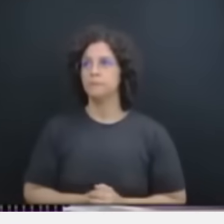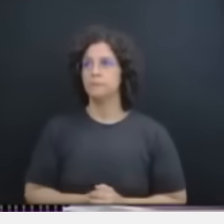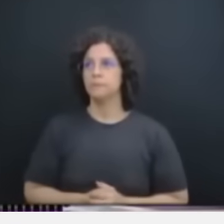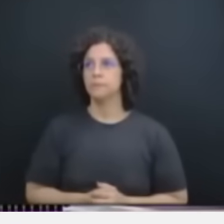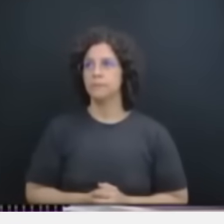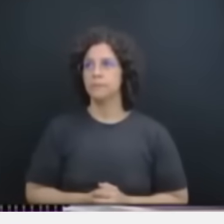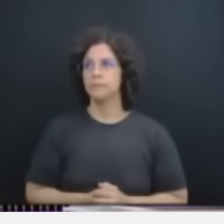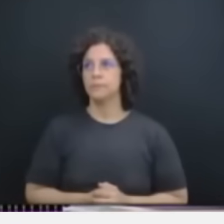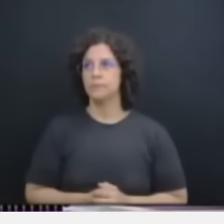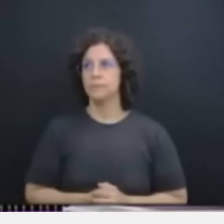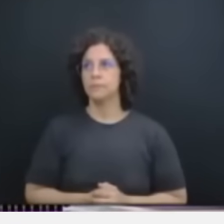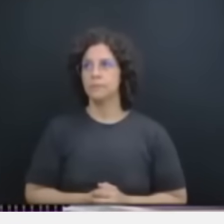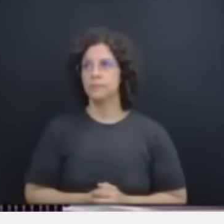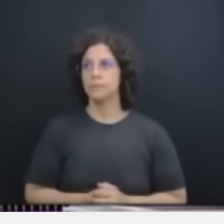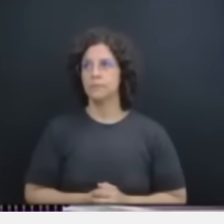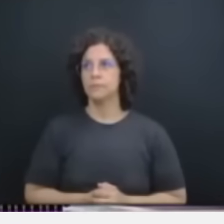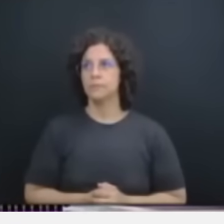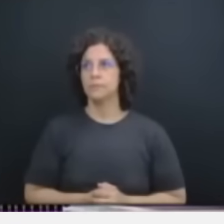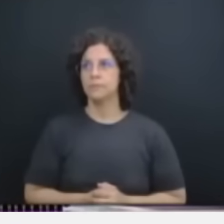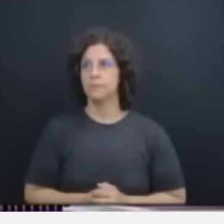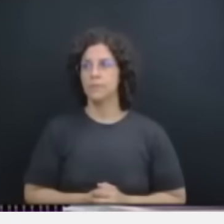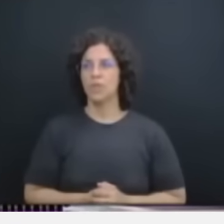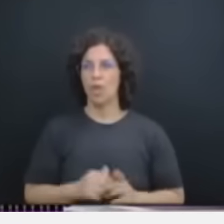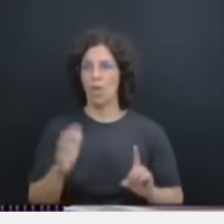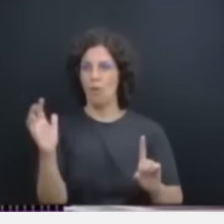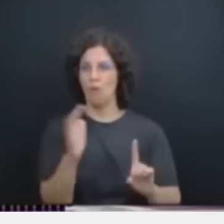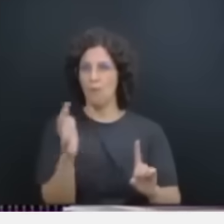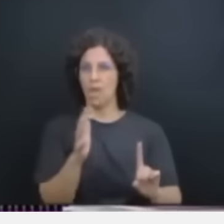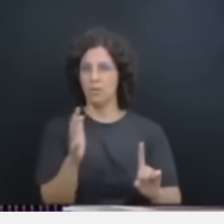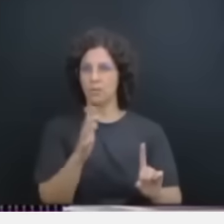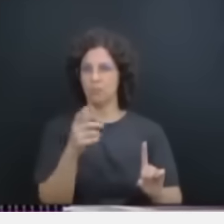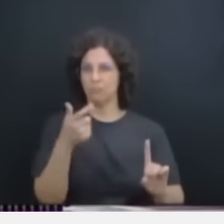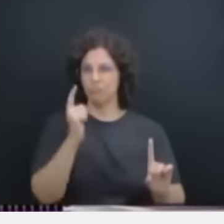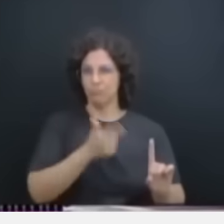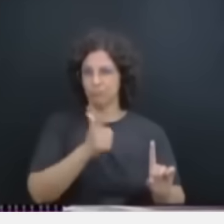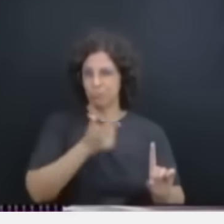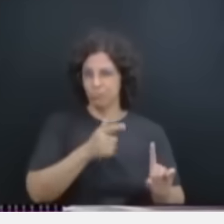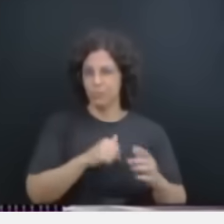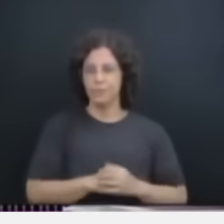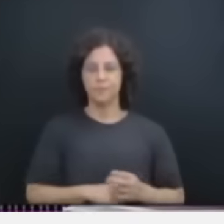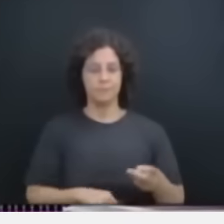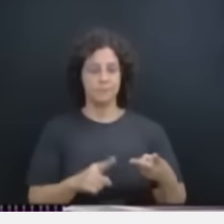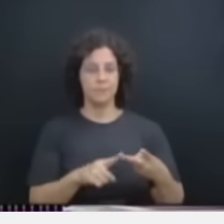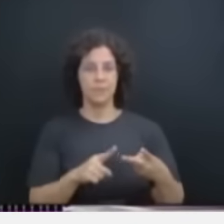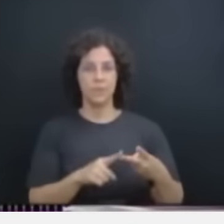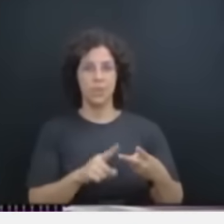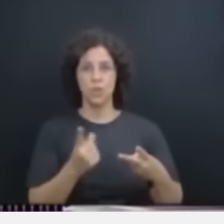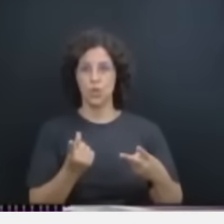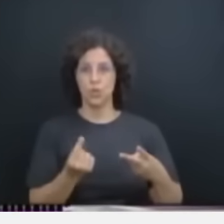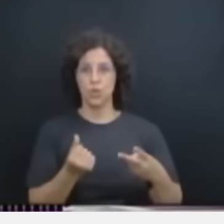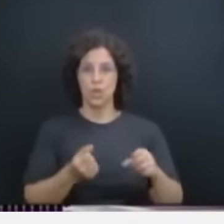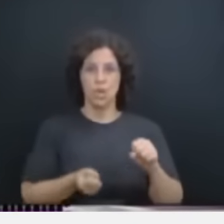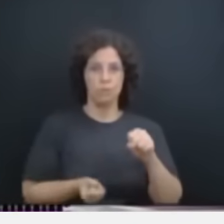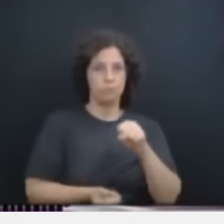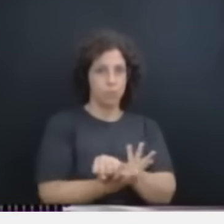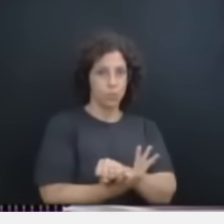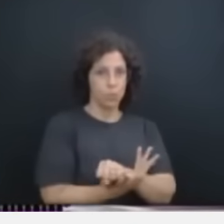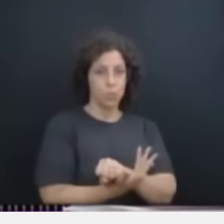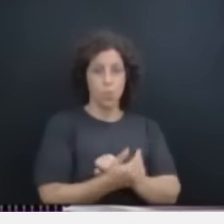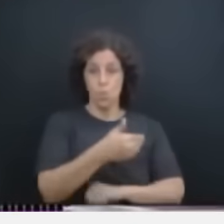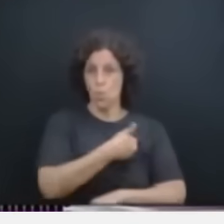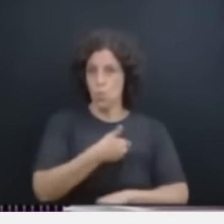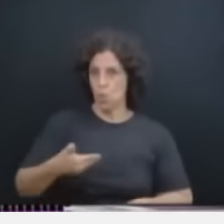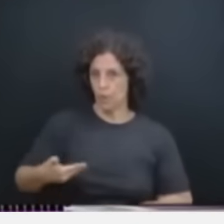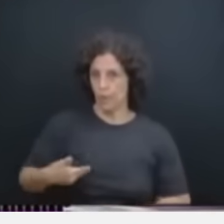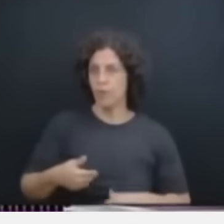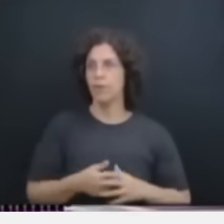crimes de tráfico de influência de desvio do dinheiro